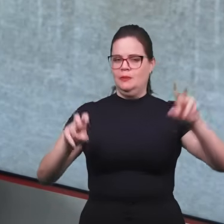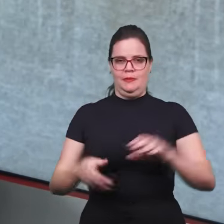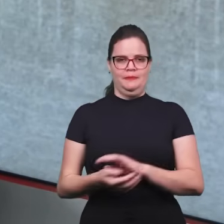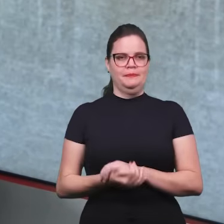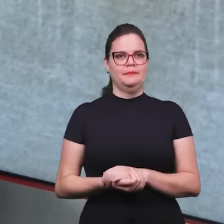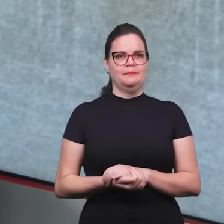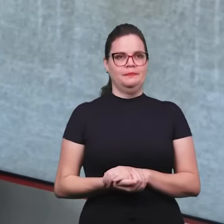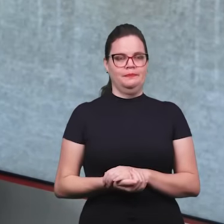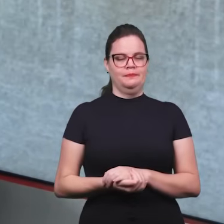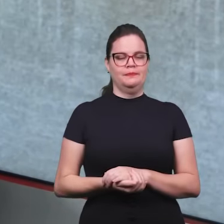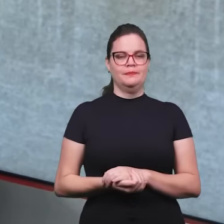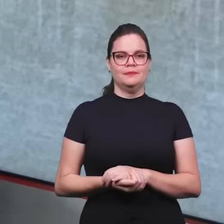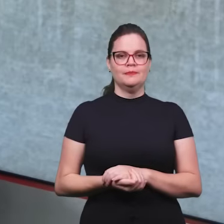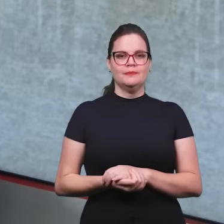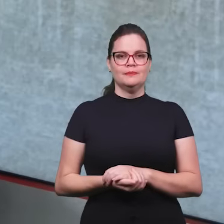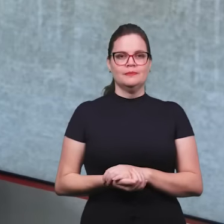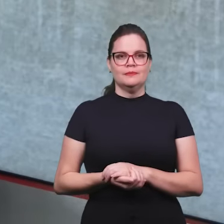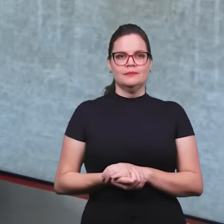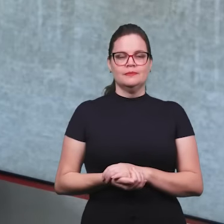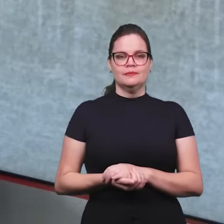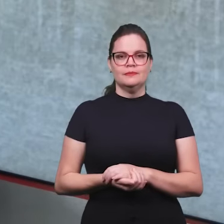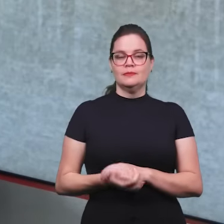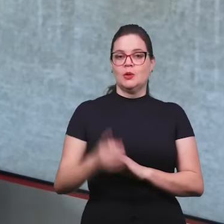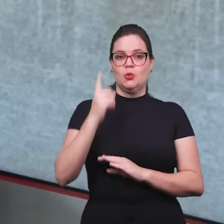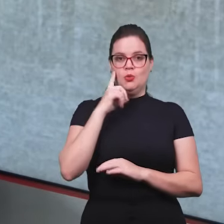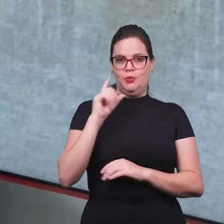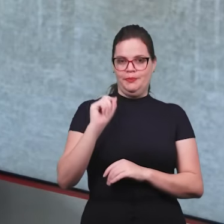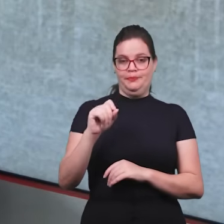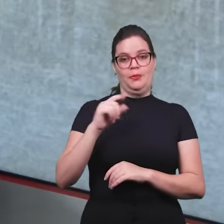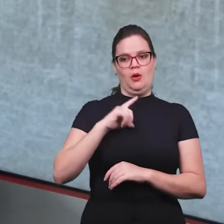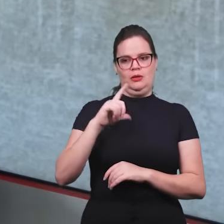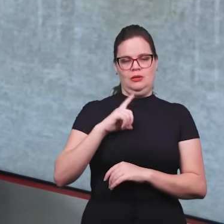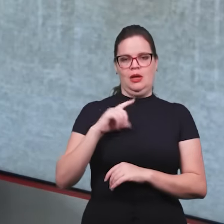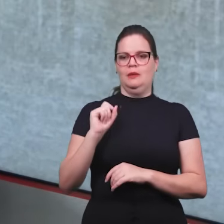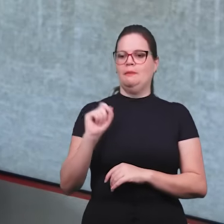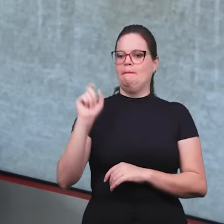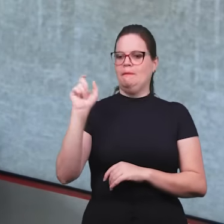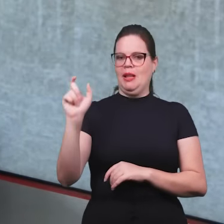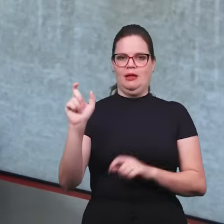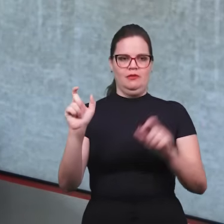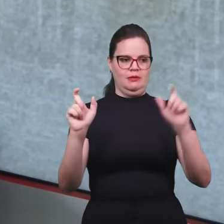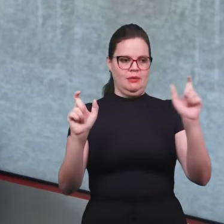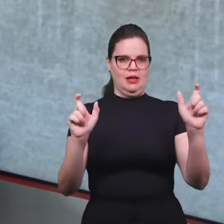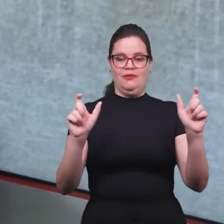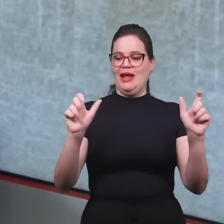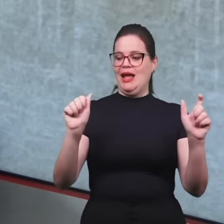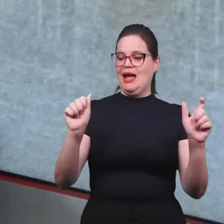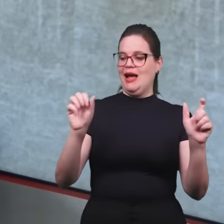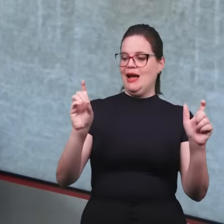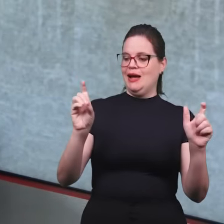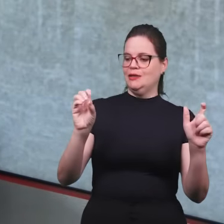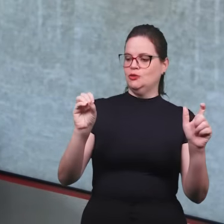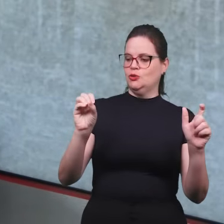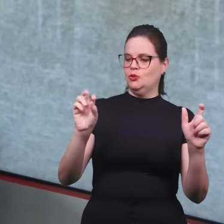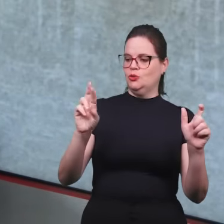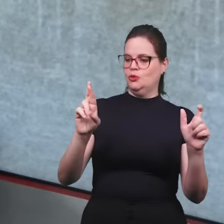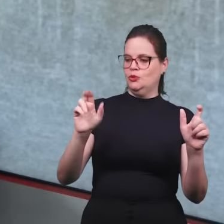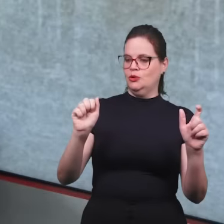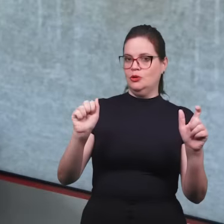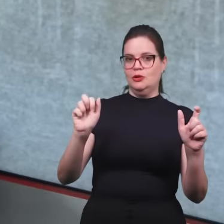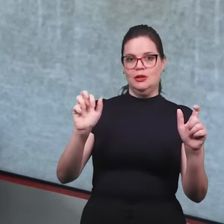e o assunto da nossa palavra hoje aqui. É o seguinte: existe diferença entre adorar e